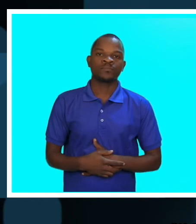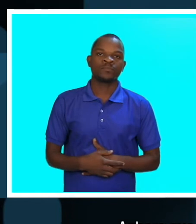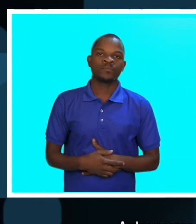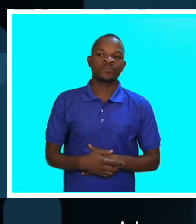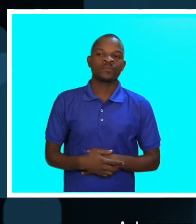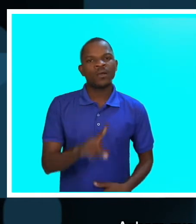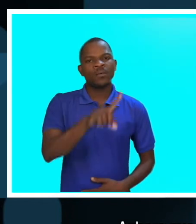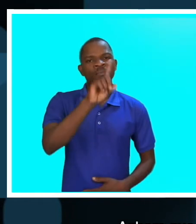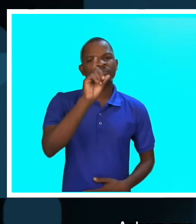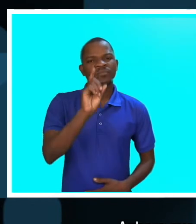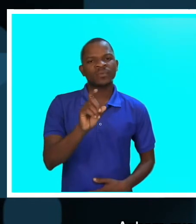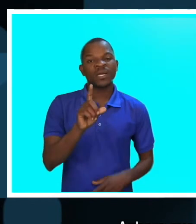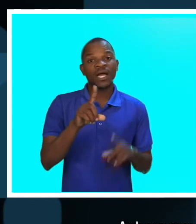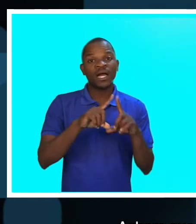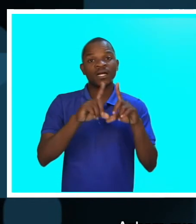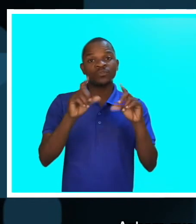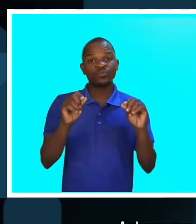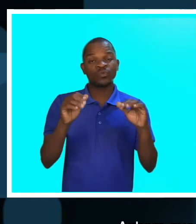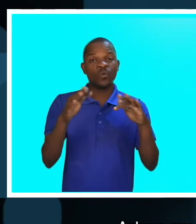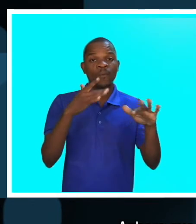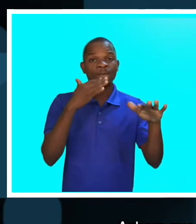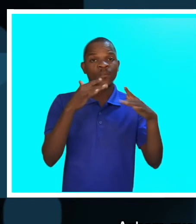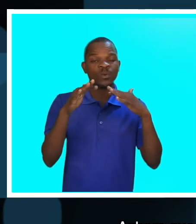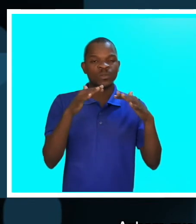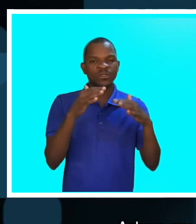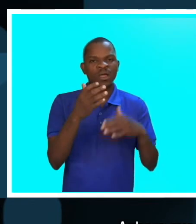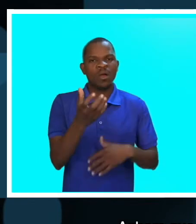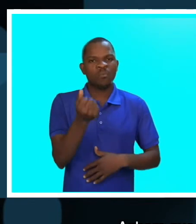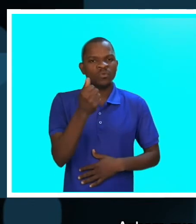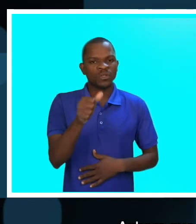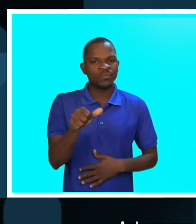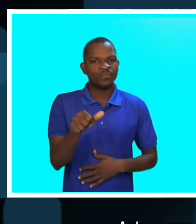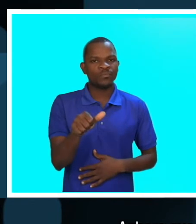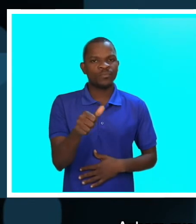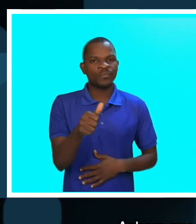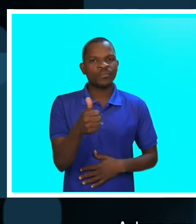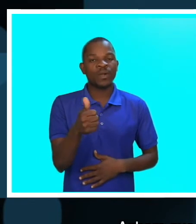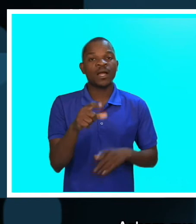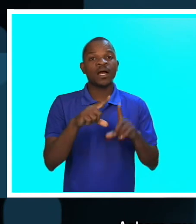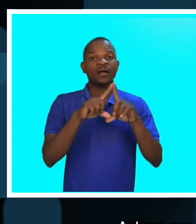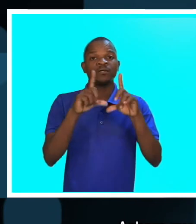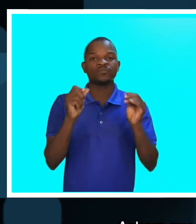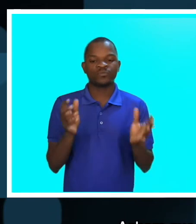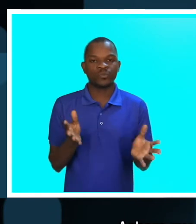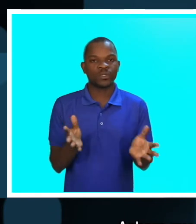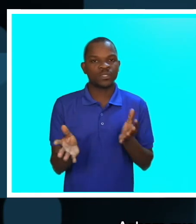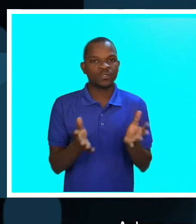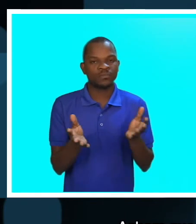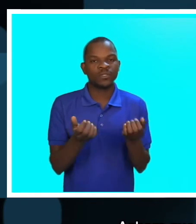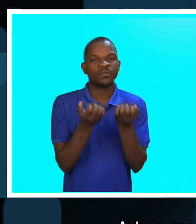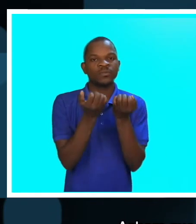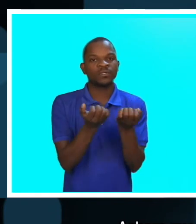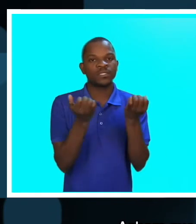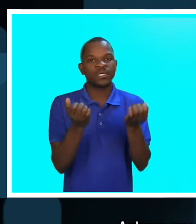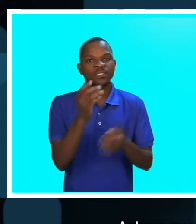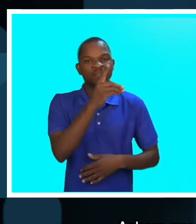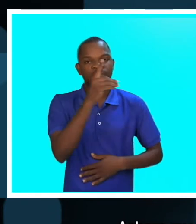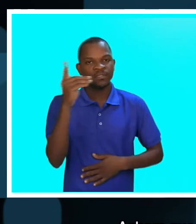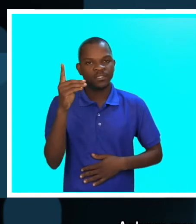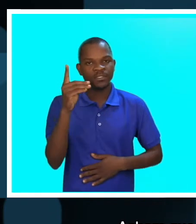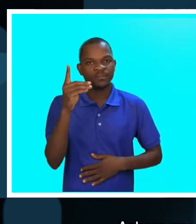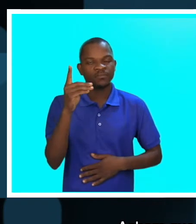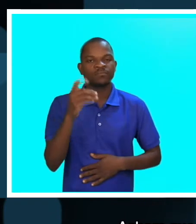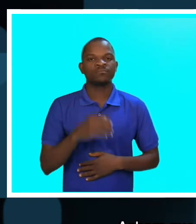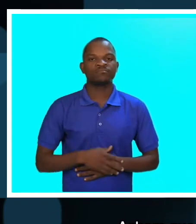especiais. E acham que com a música pode melhorar o tratamento dessas